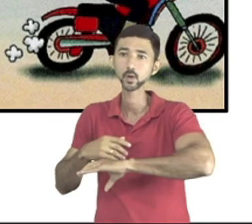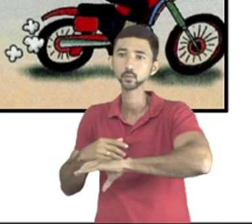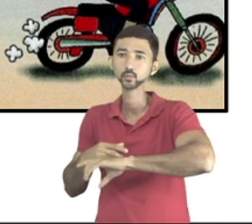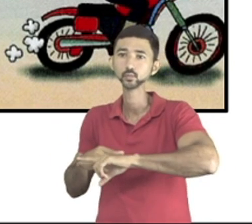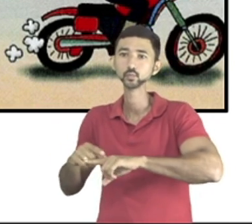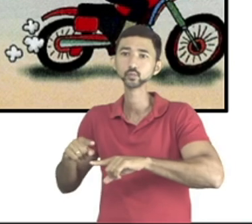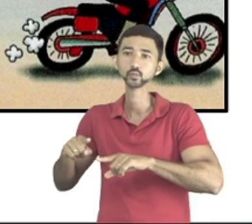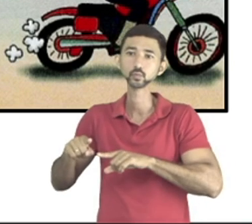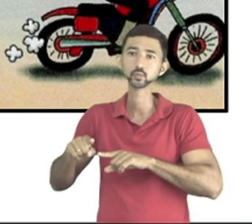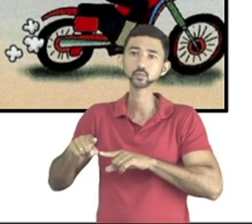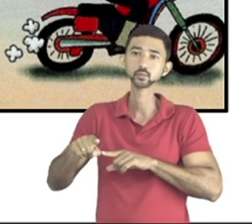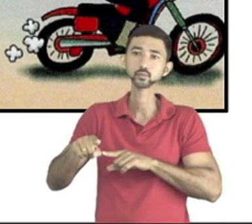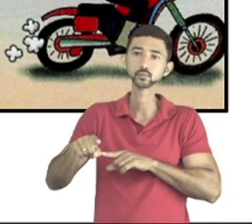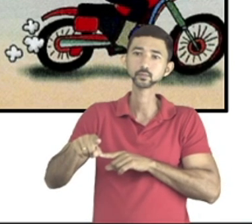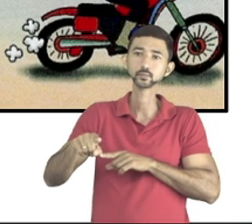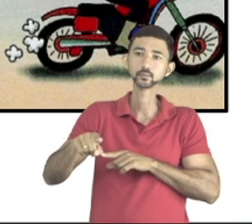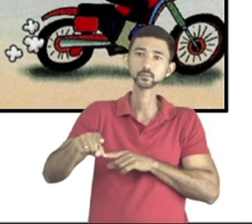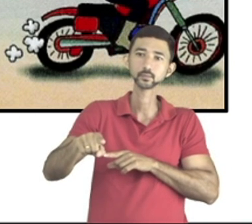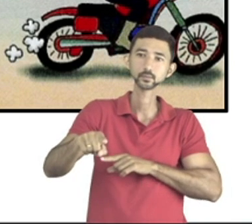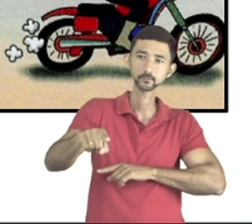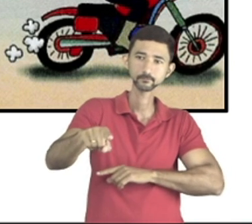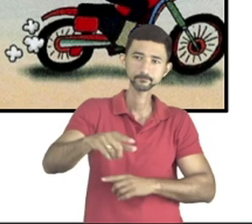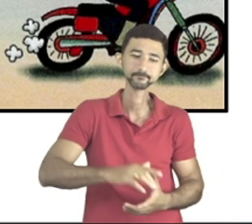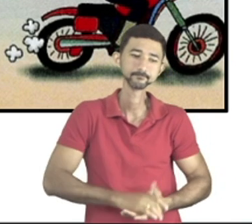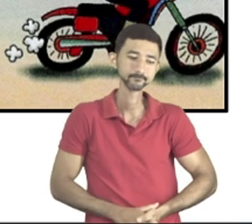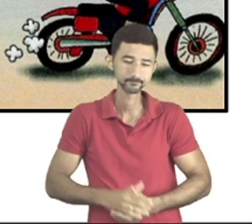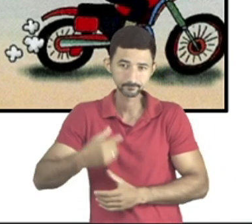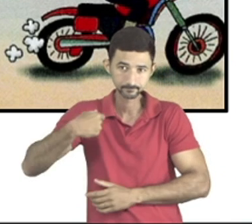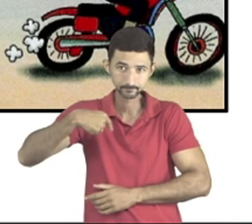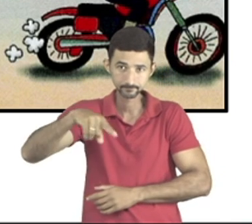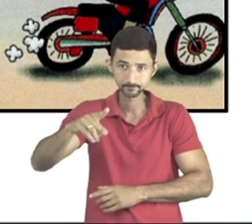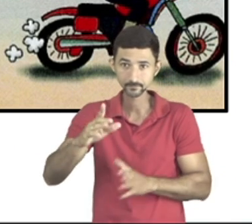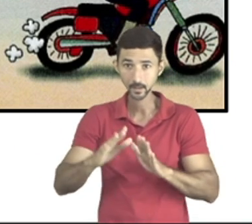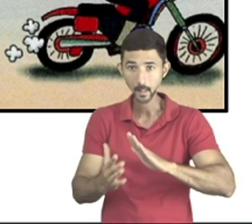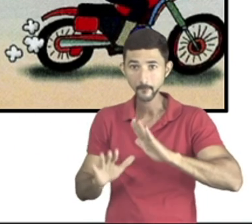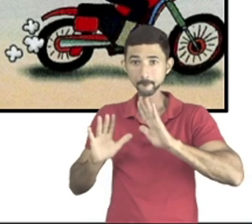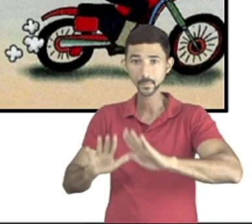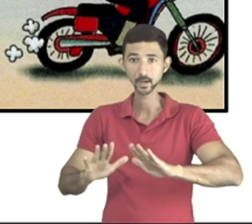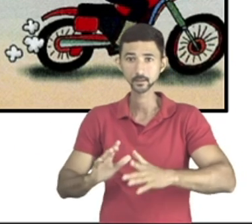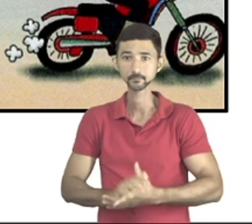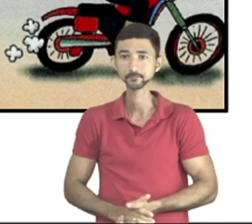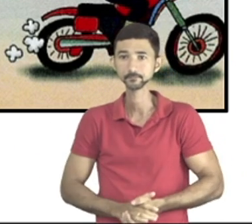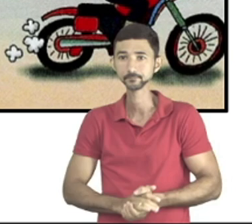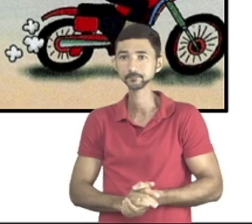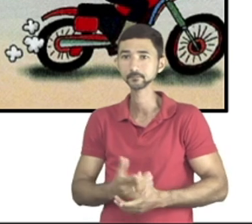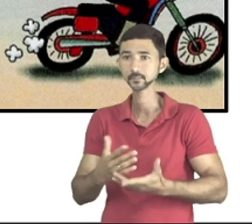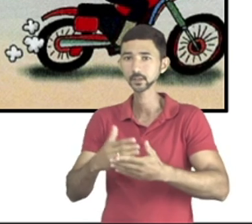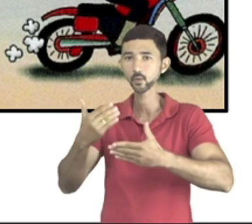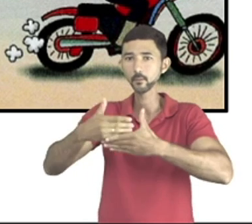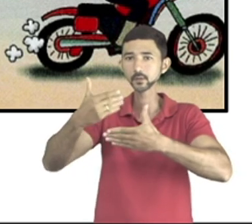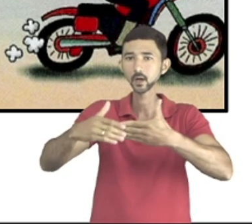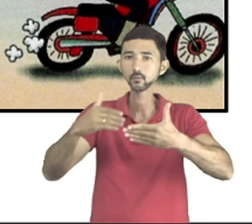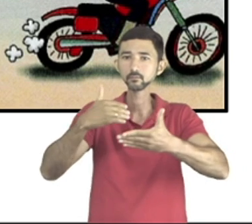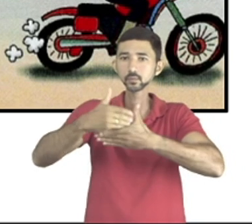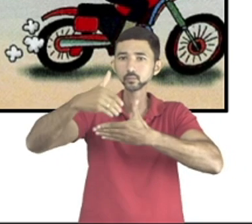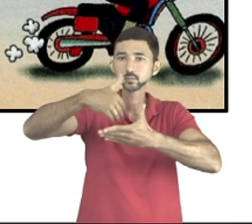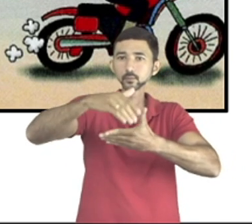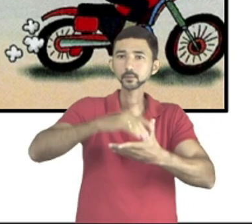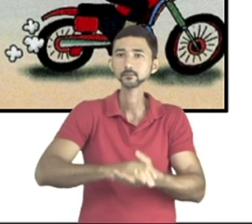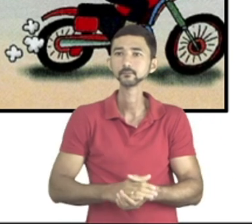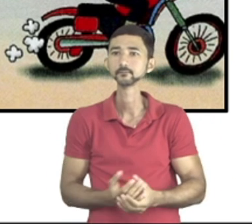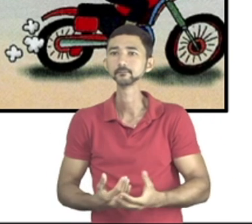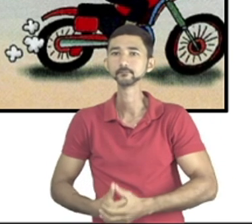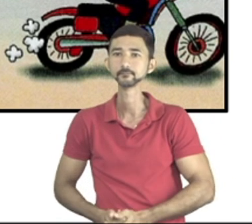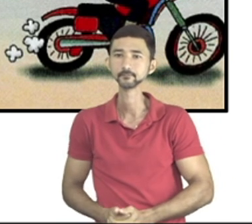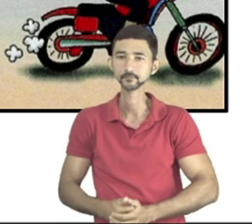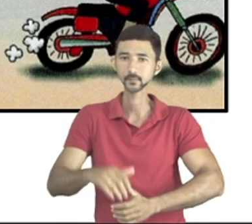bola deveria continuar indo, mas ela para devido aos obstáculos. Esse obstáculo a gente chama